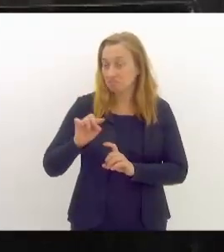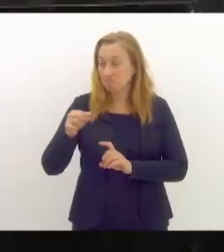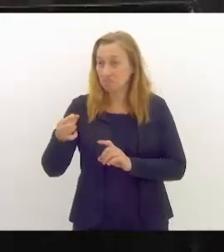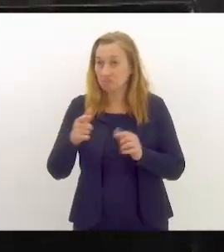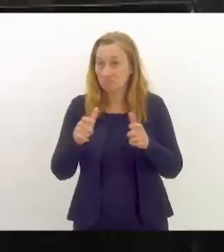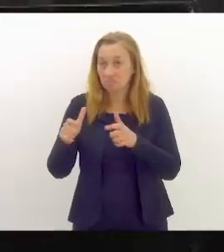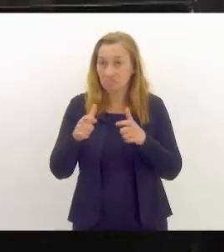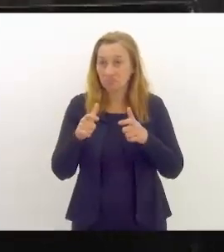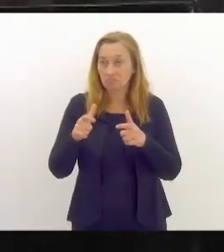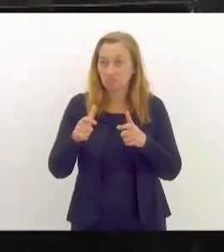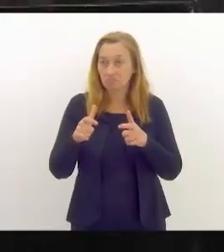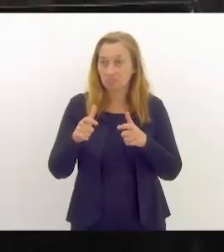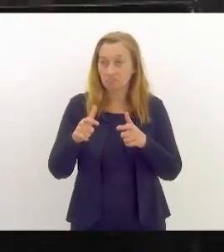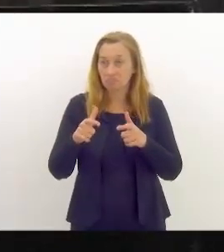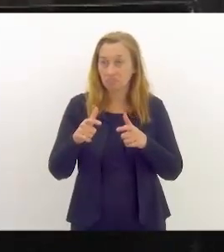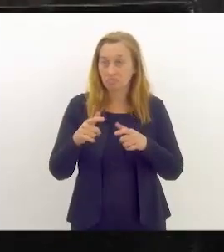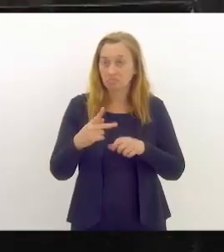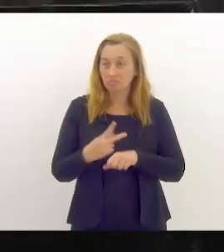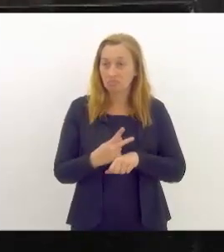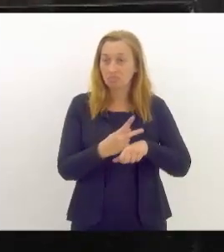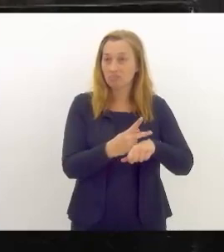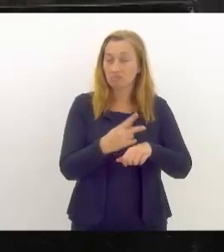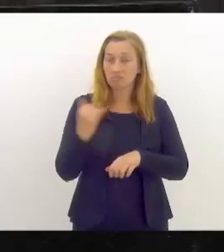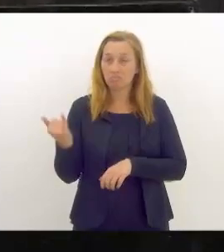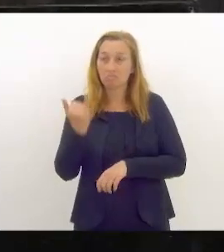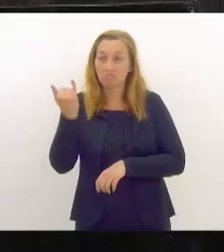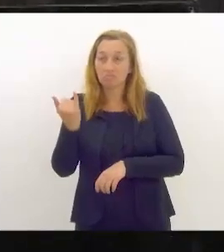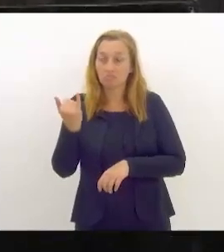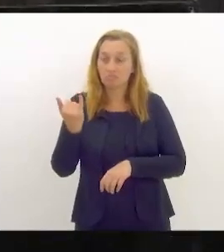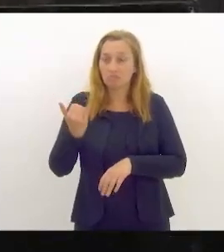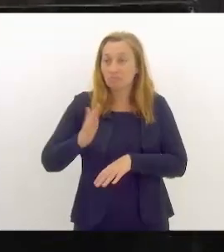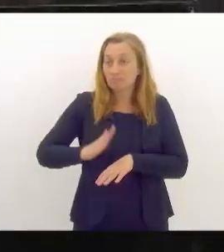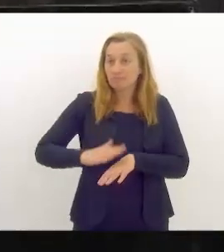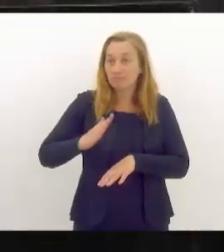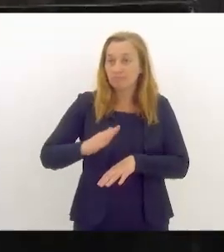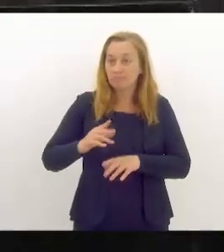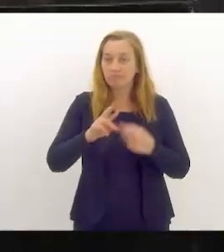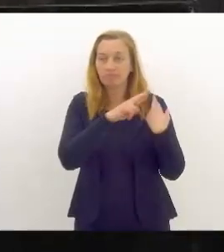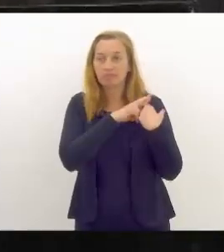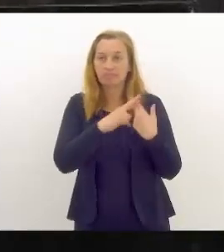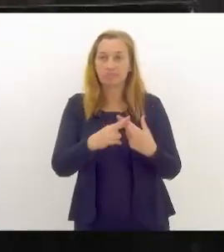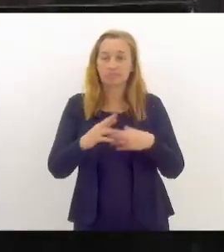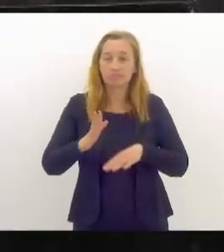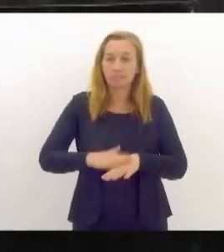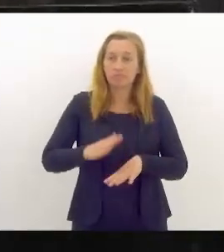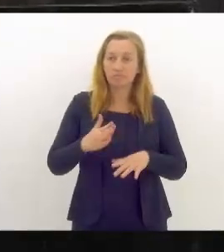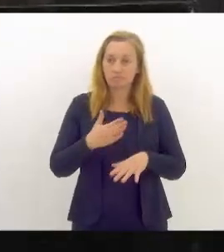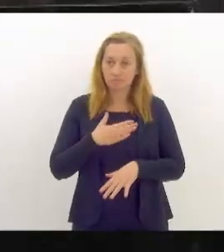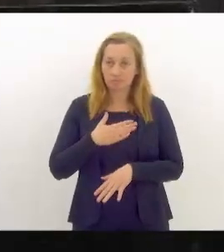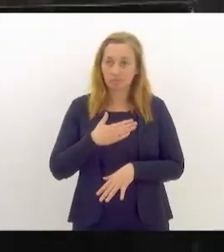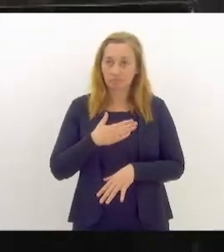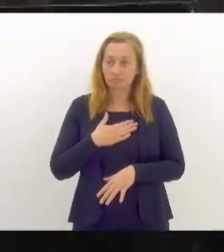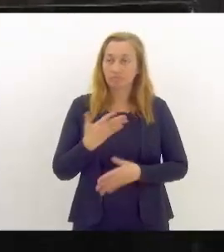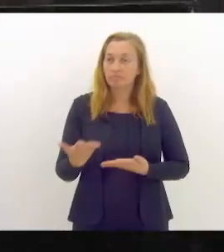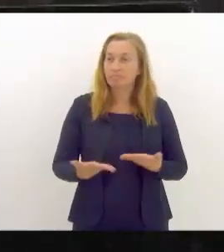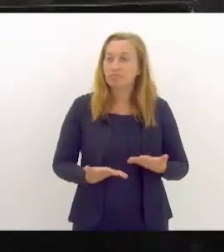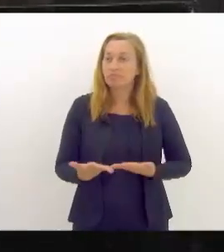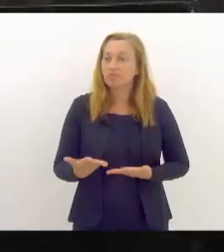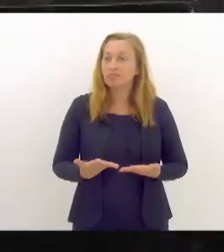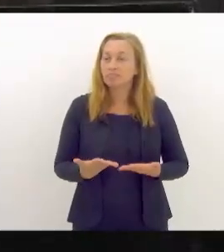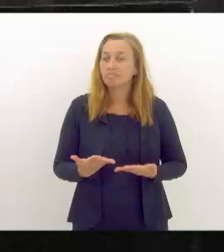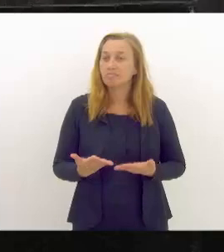títulos que são importantes mas isso aumenta cada vez mais a minha responsabilidade em servir